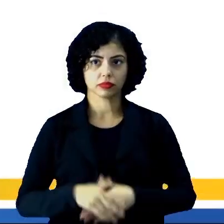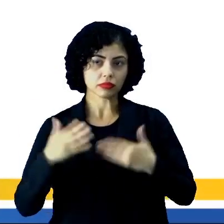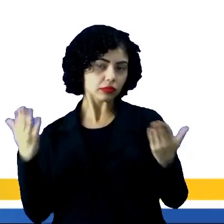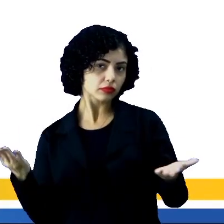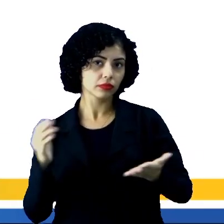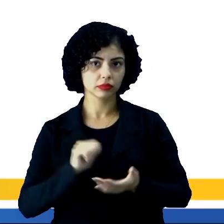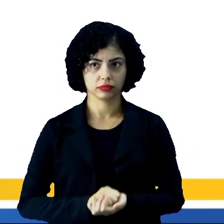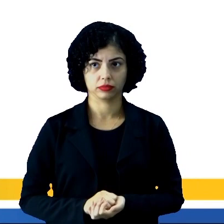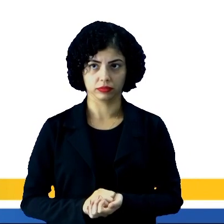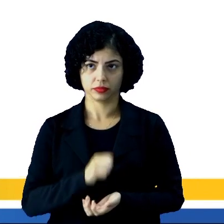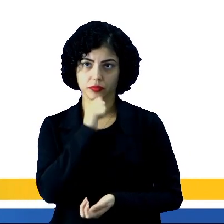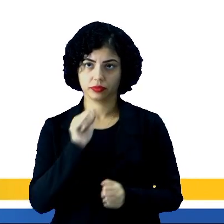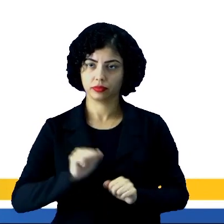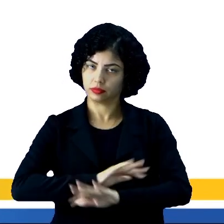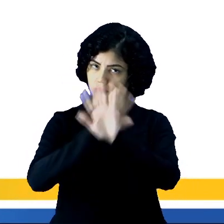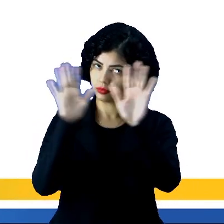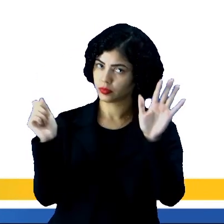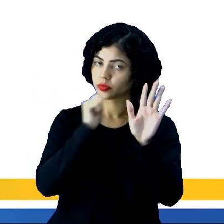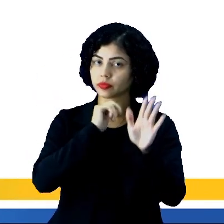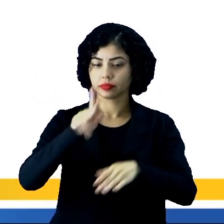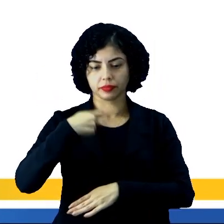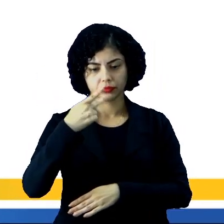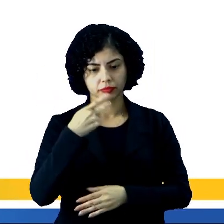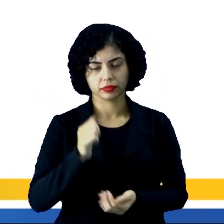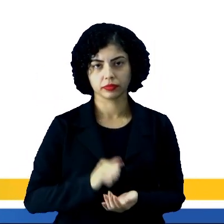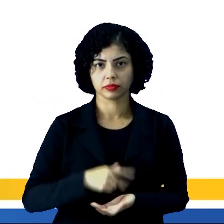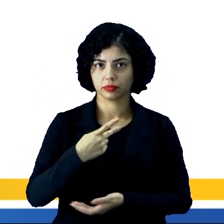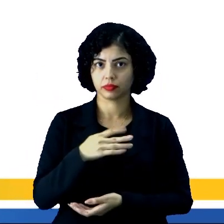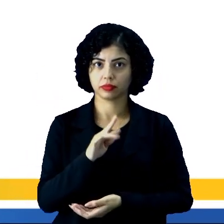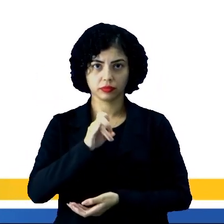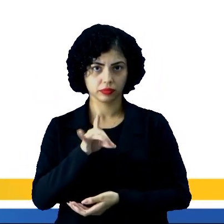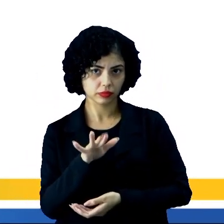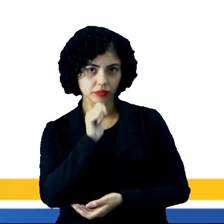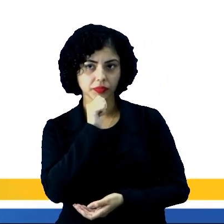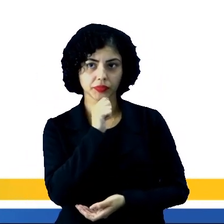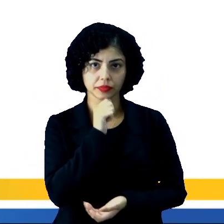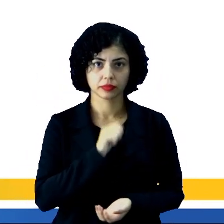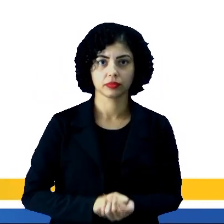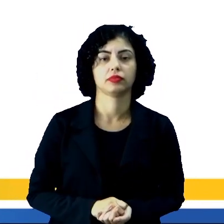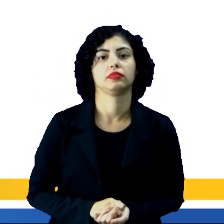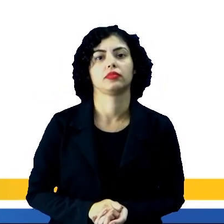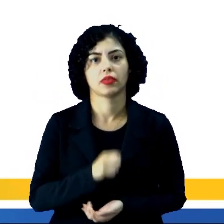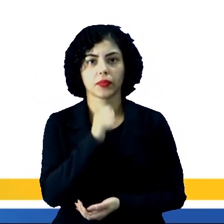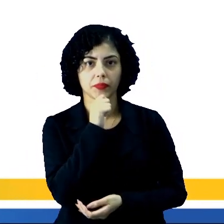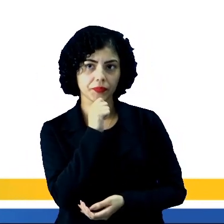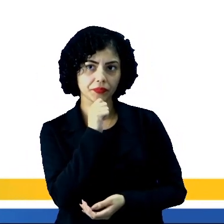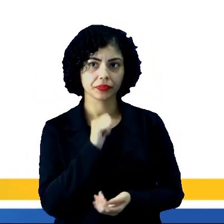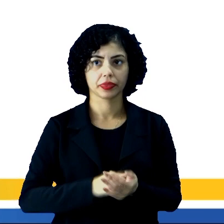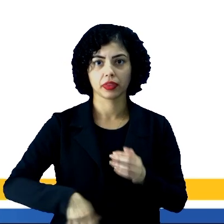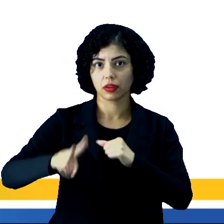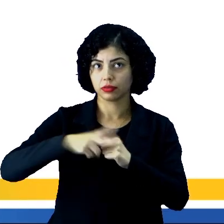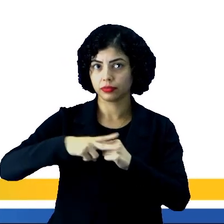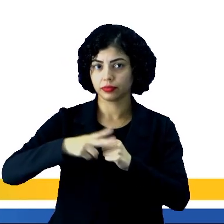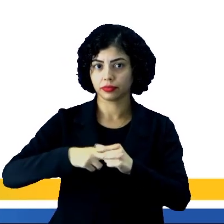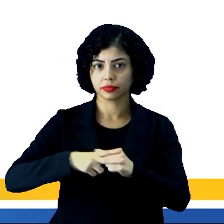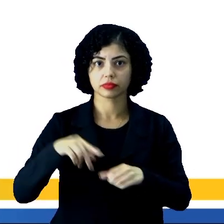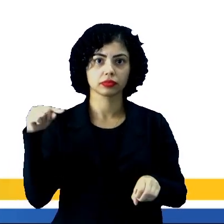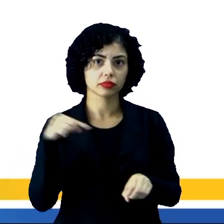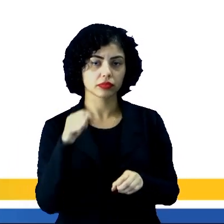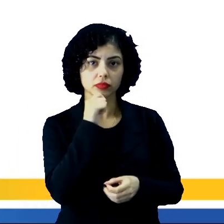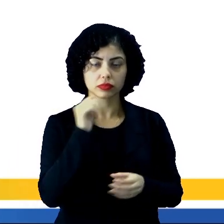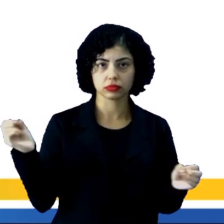galera a gente tem Claro que vai falar de predicado tem que falar do verbo já que eu disse que o verbo ele é um núcleo né